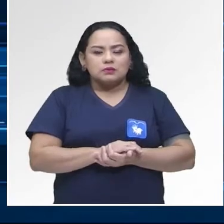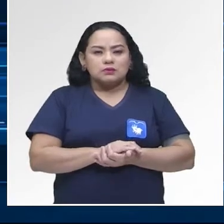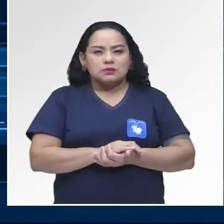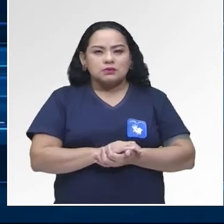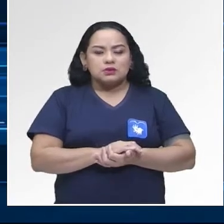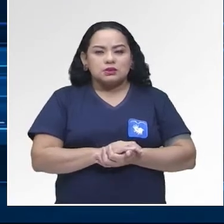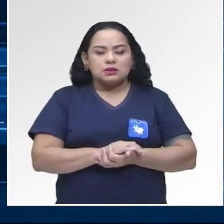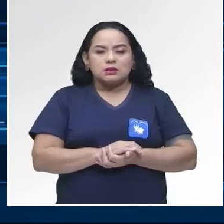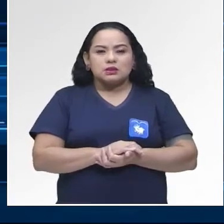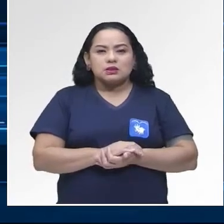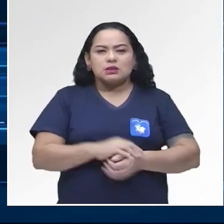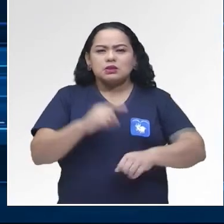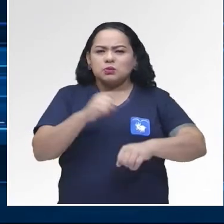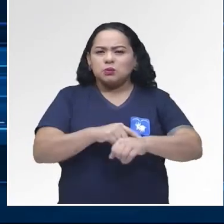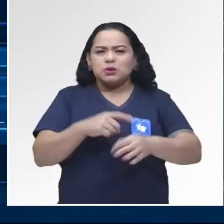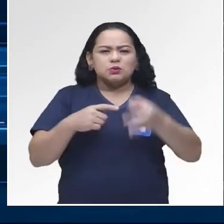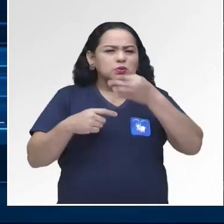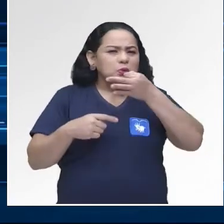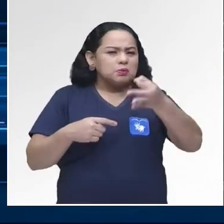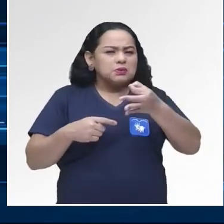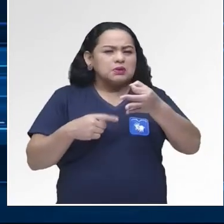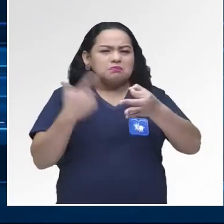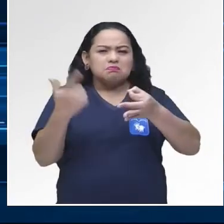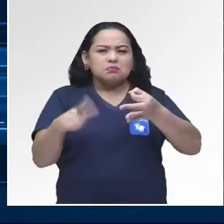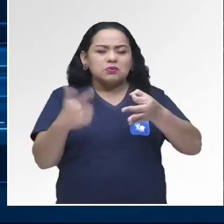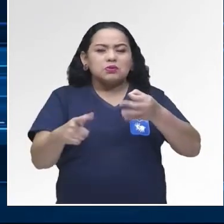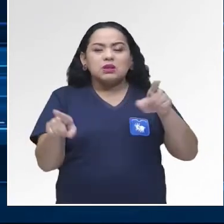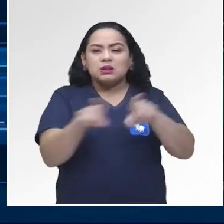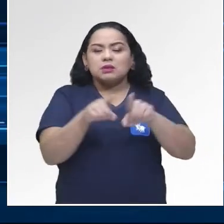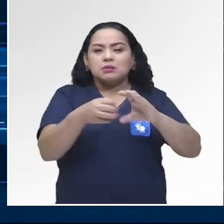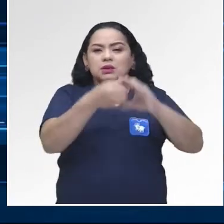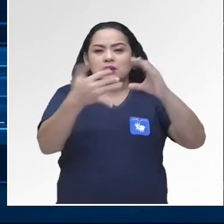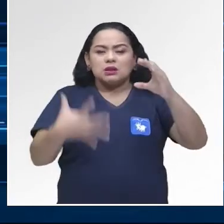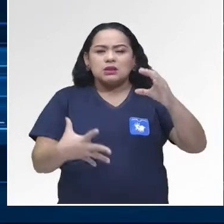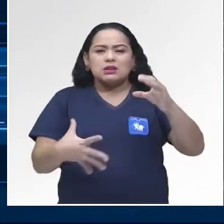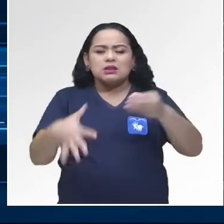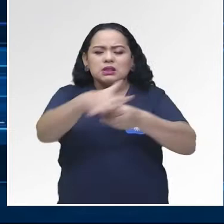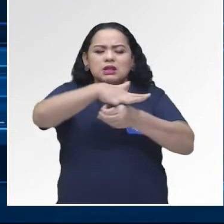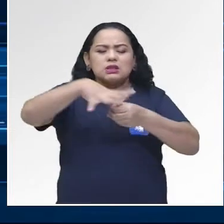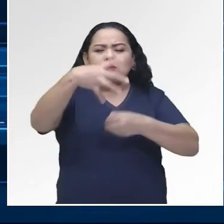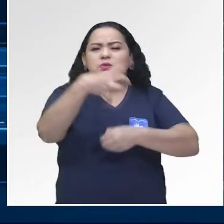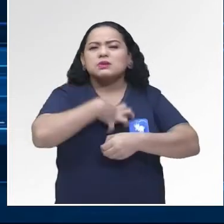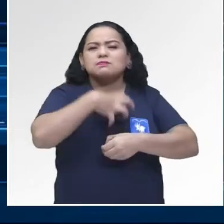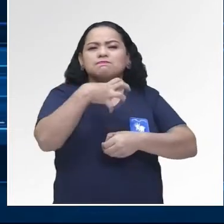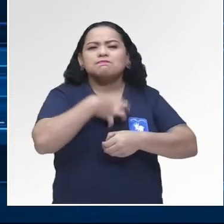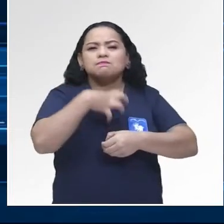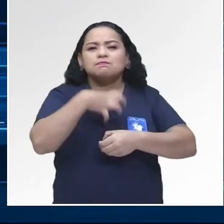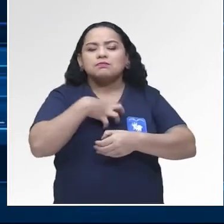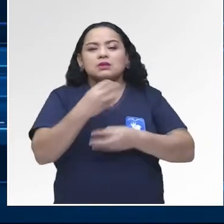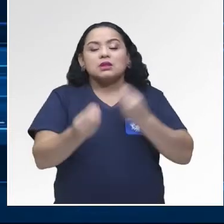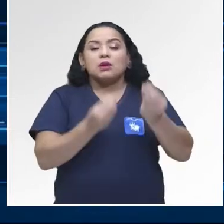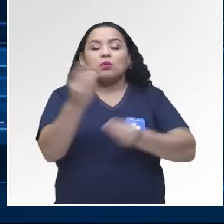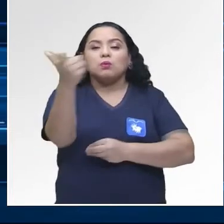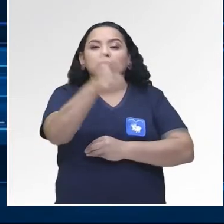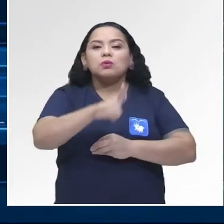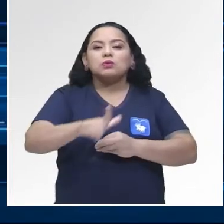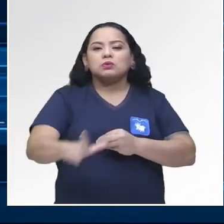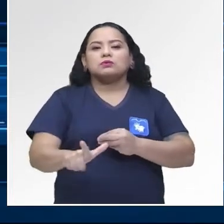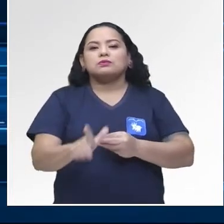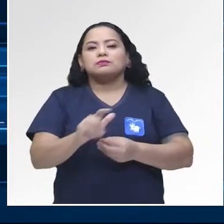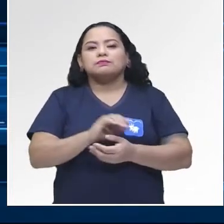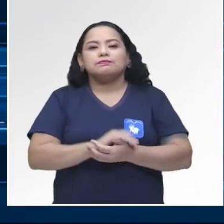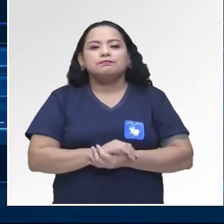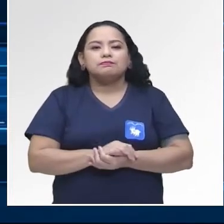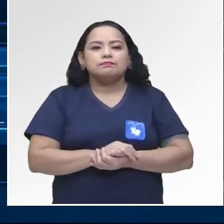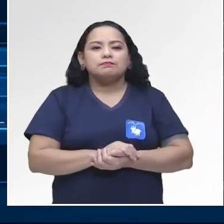desse momento que é acrítico, que ele é um caráter também cheio de sentimentos, que aí é a continuidade, né,